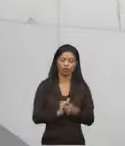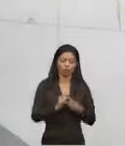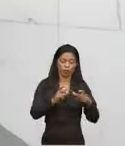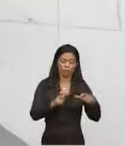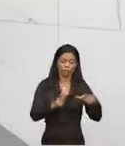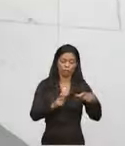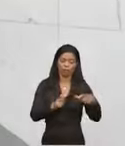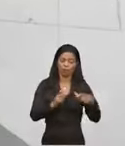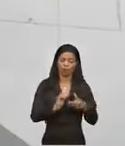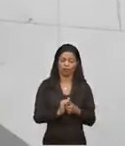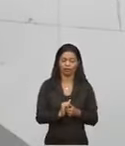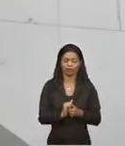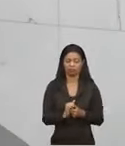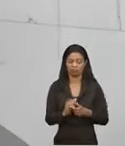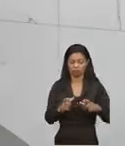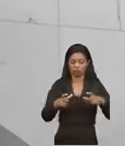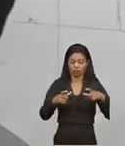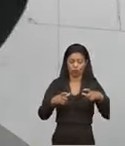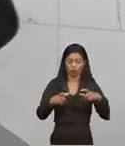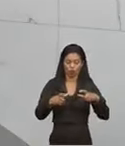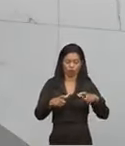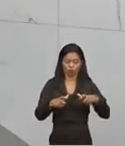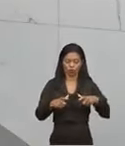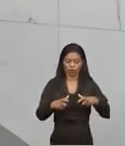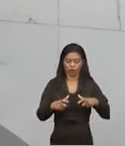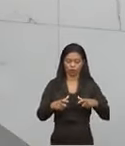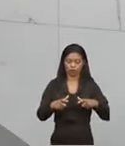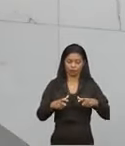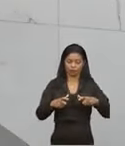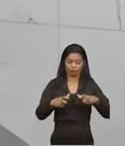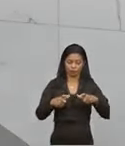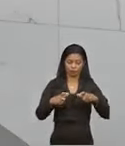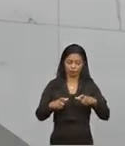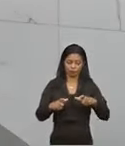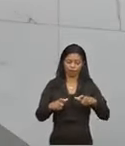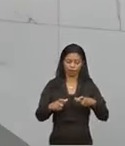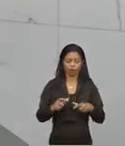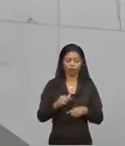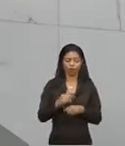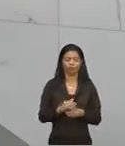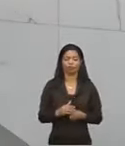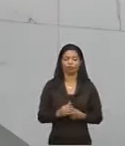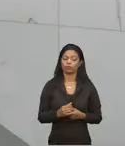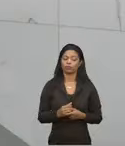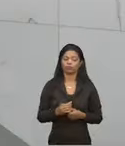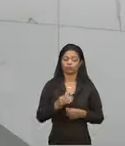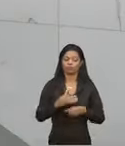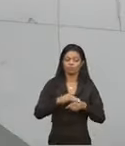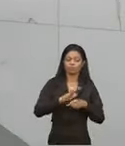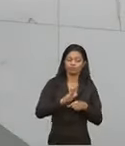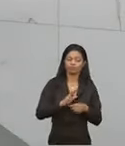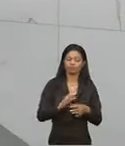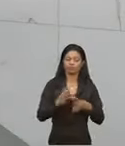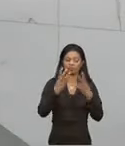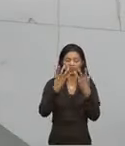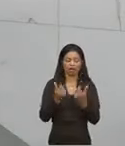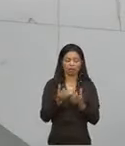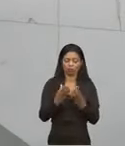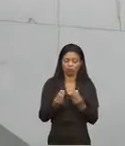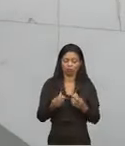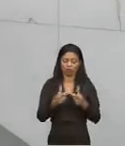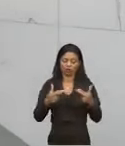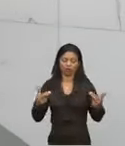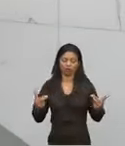desse município. Ali existe 4 vereadores, ela e vereador Tarkner. Sei também que a Vossa Excelência não tem intimidade com a